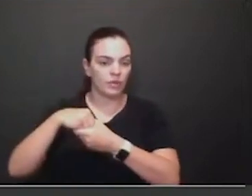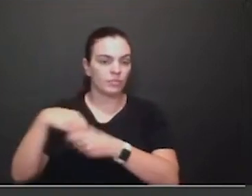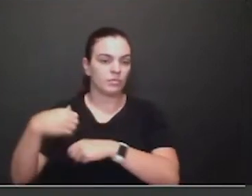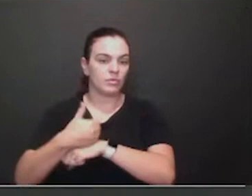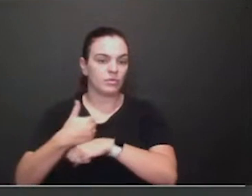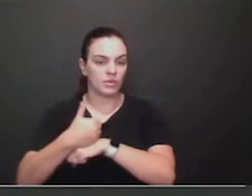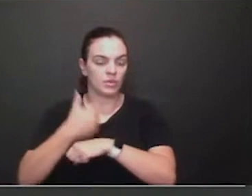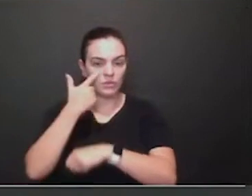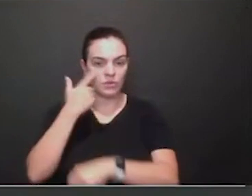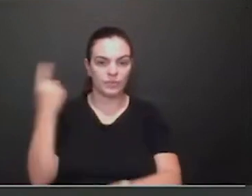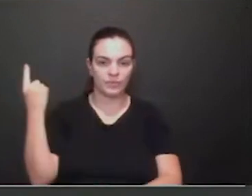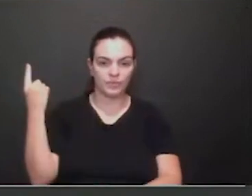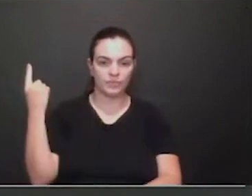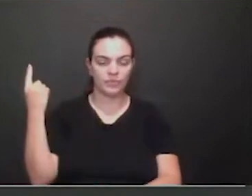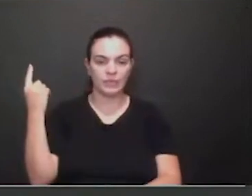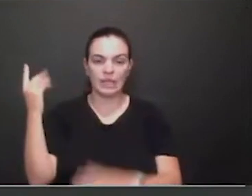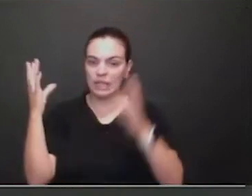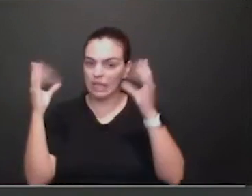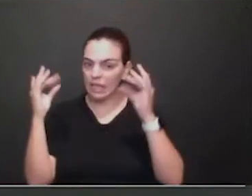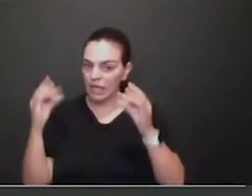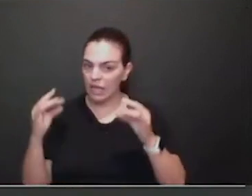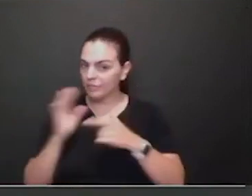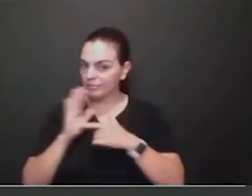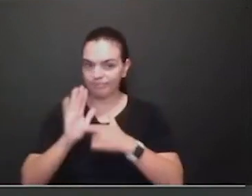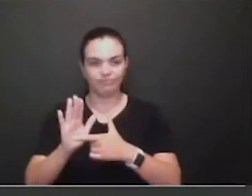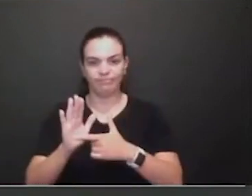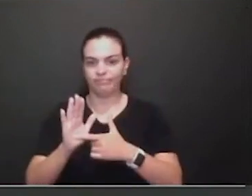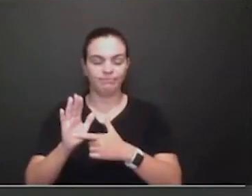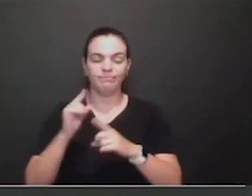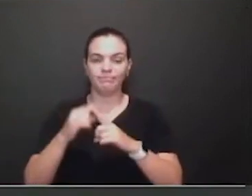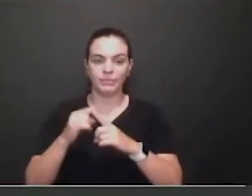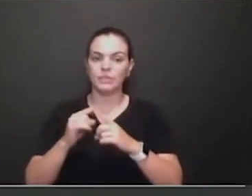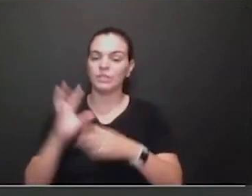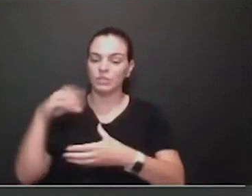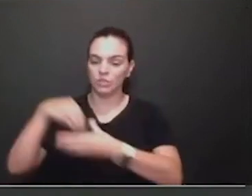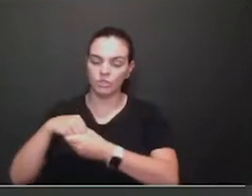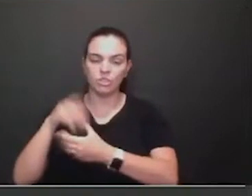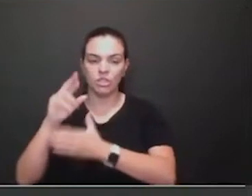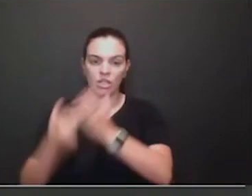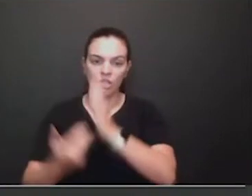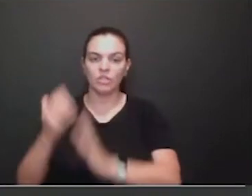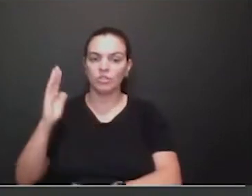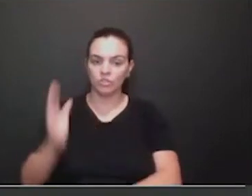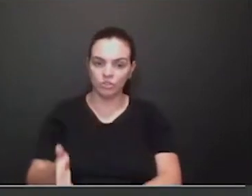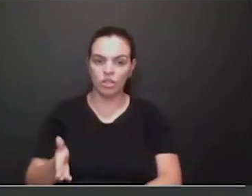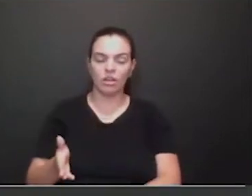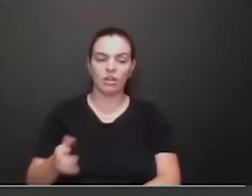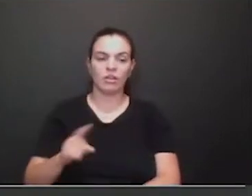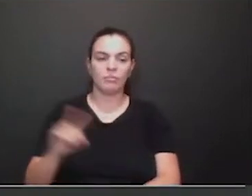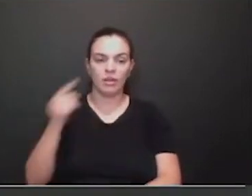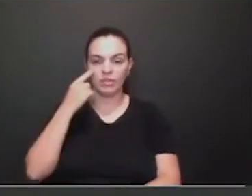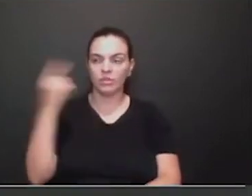bastante coisa, mas isso está apresentado detalhadamente no documento do relatório já encaminhado, né? Mas a gente tem ali o detalhamento